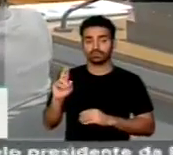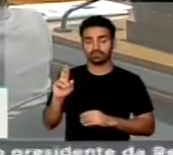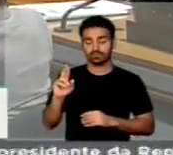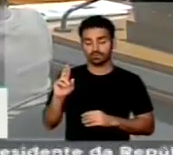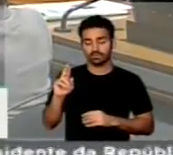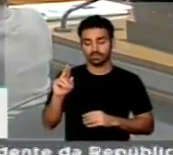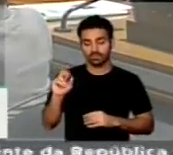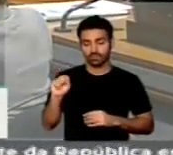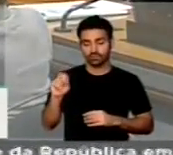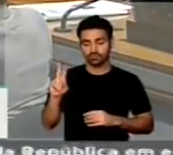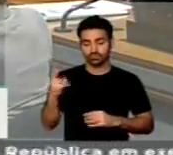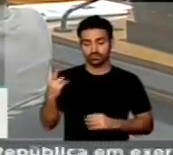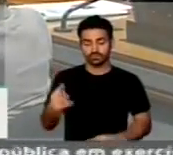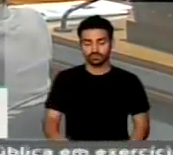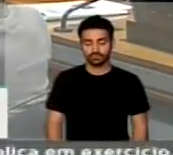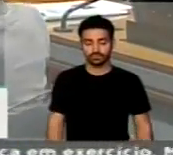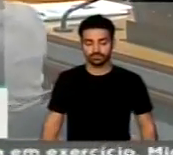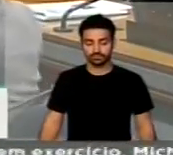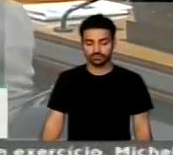palavra o deputado